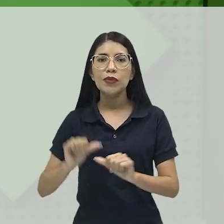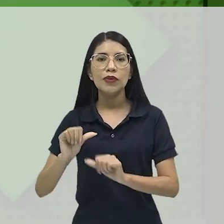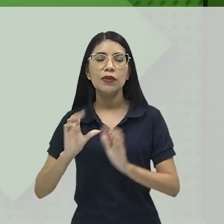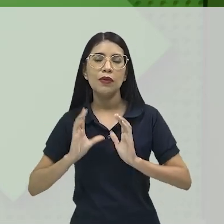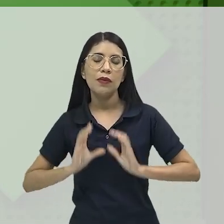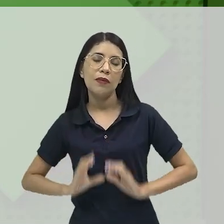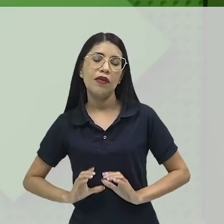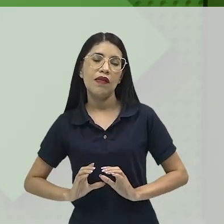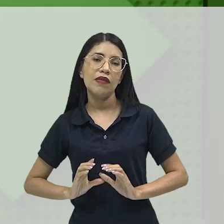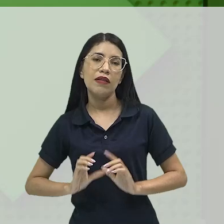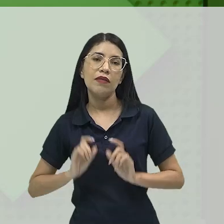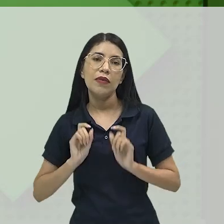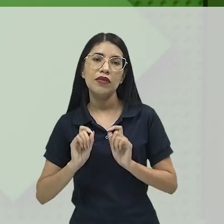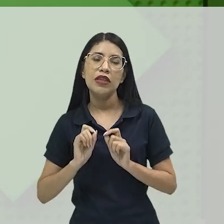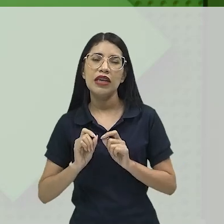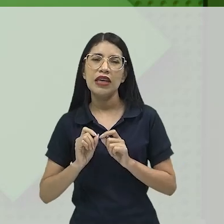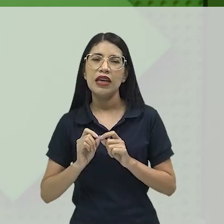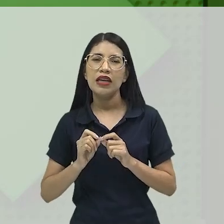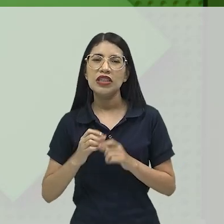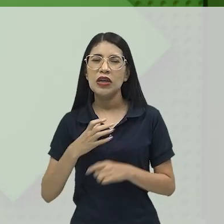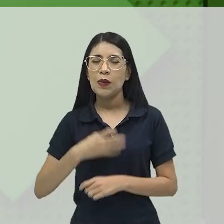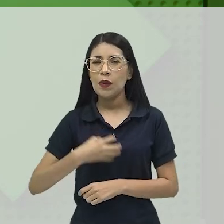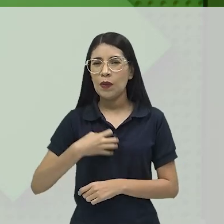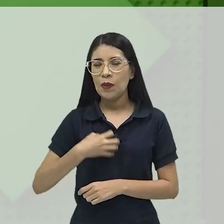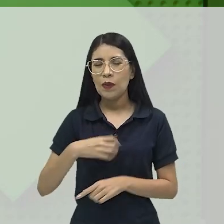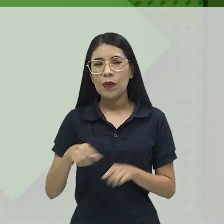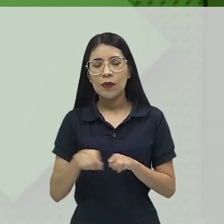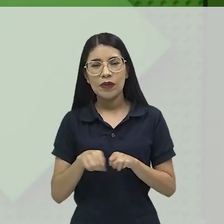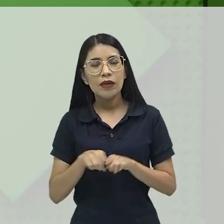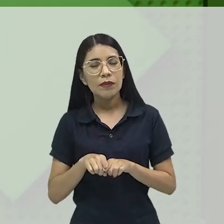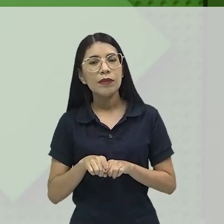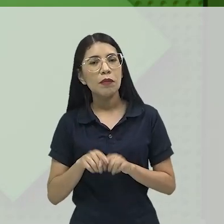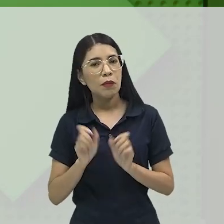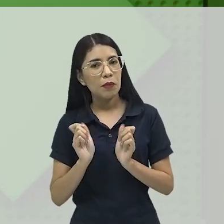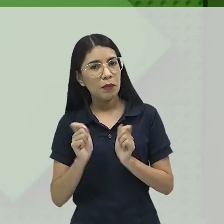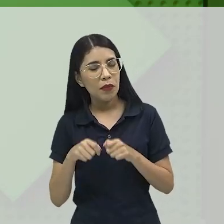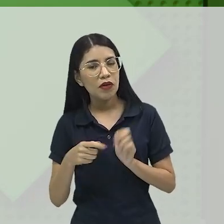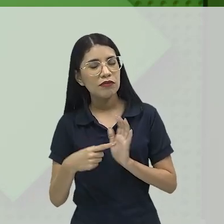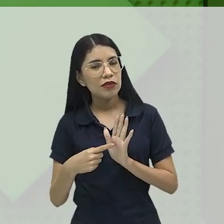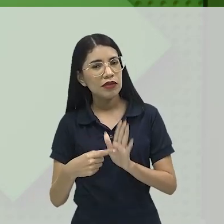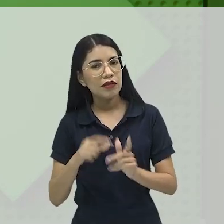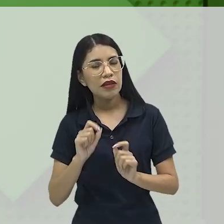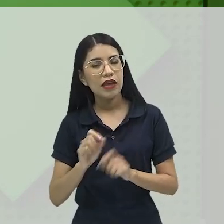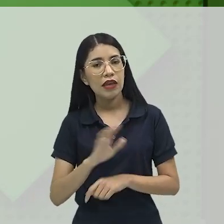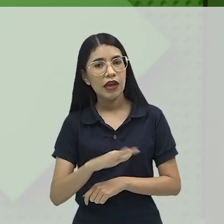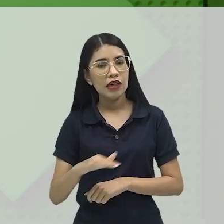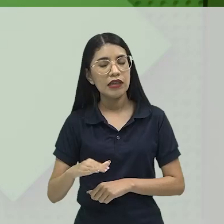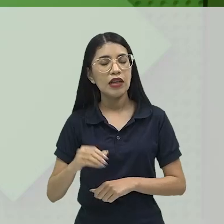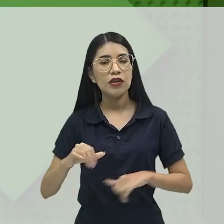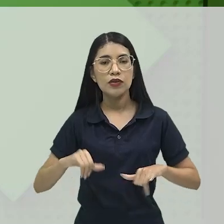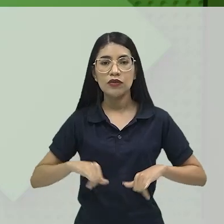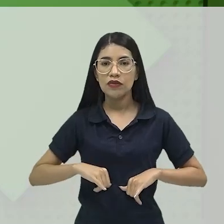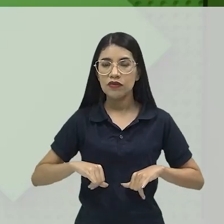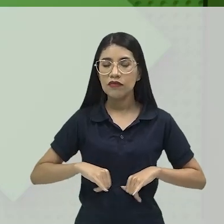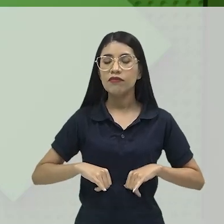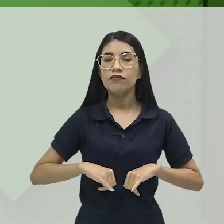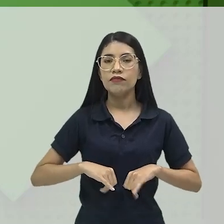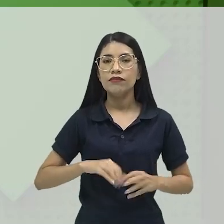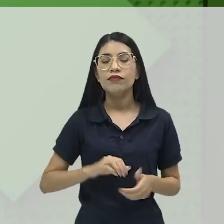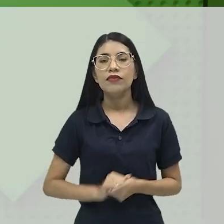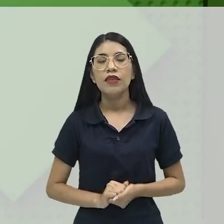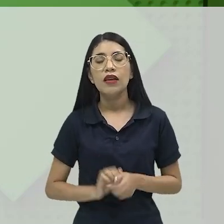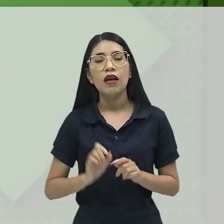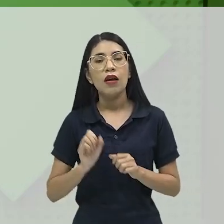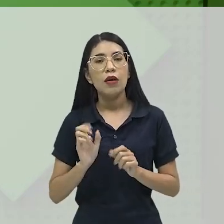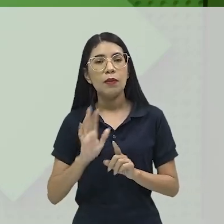ali características de agressividade. Isso pode ser um indicador de que essa criança está passando por um sofrimento. Pode